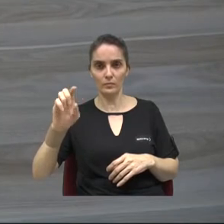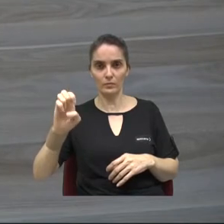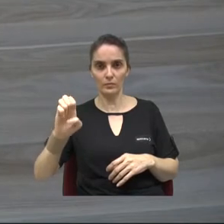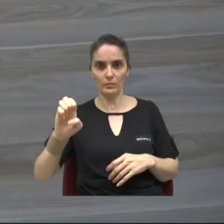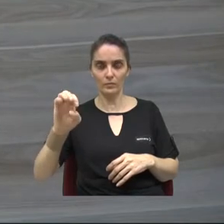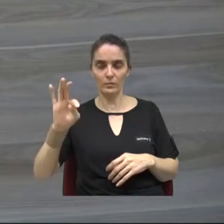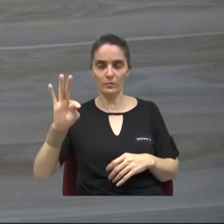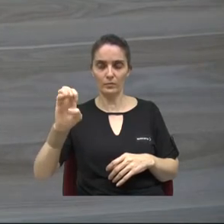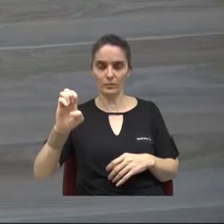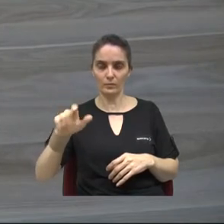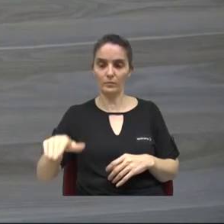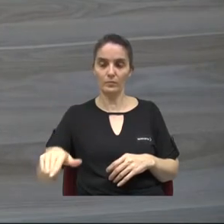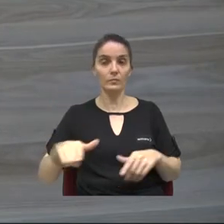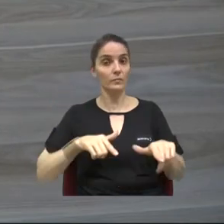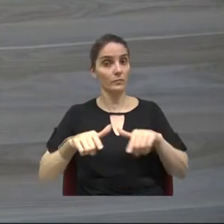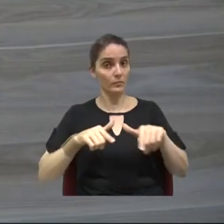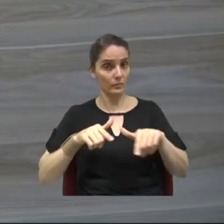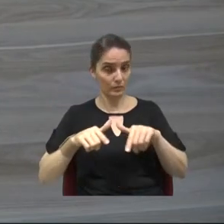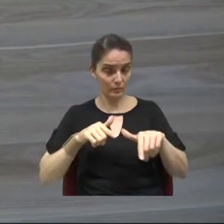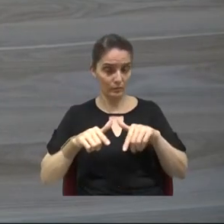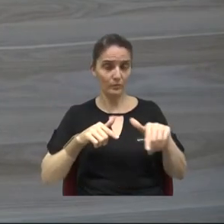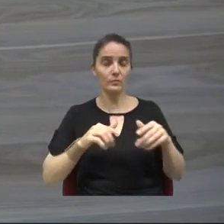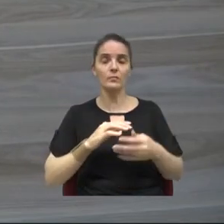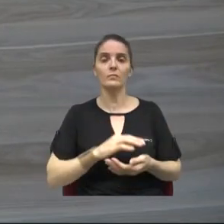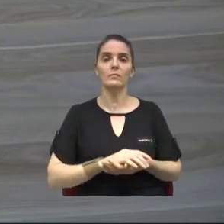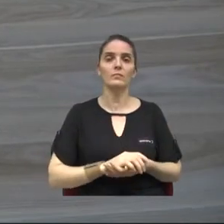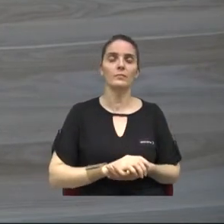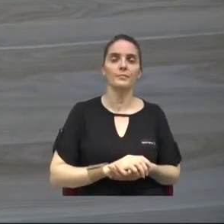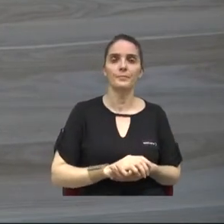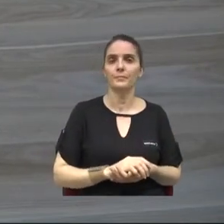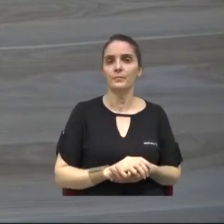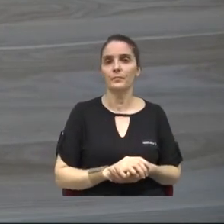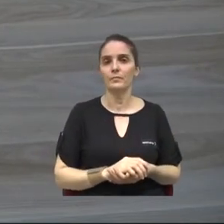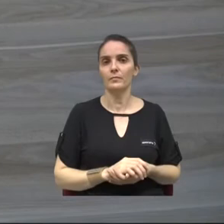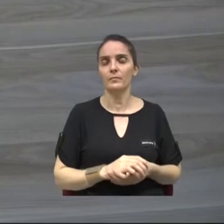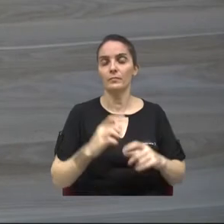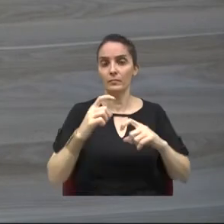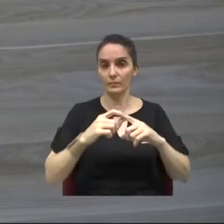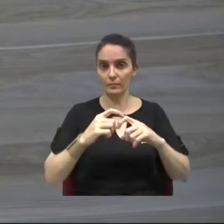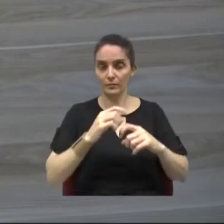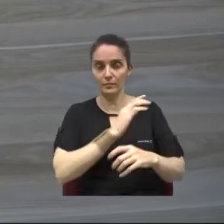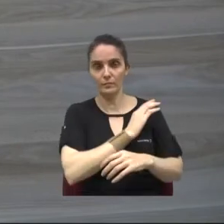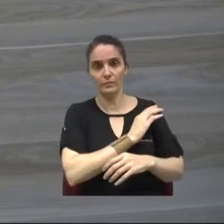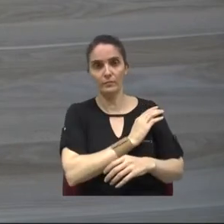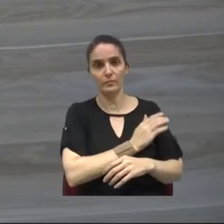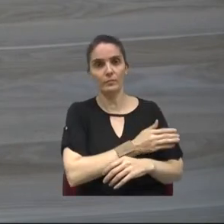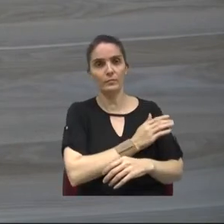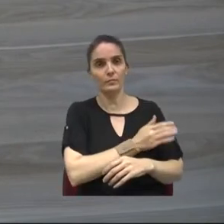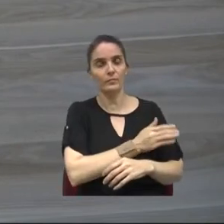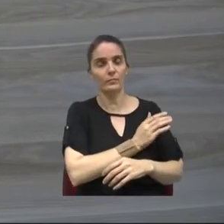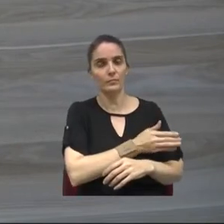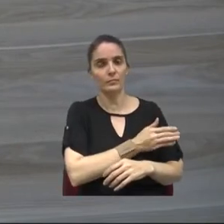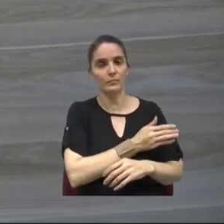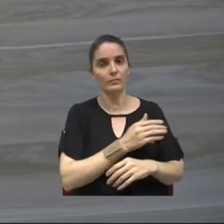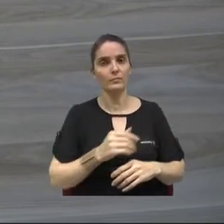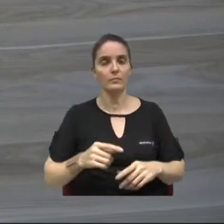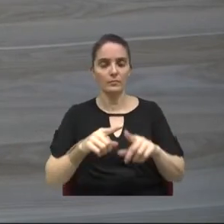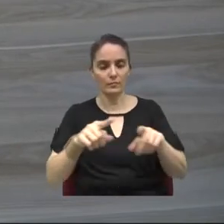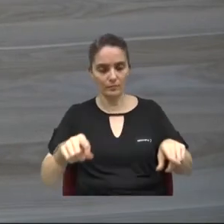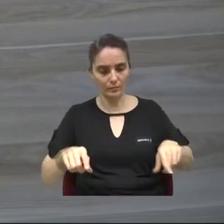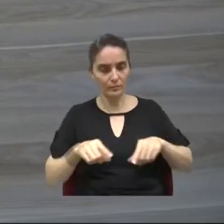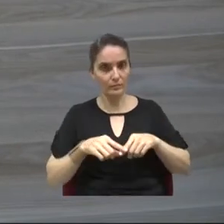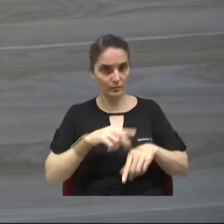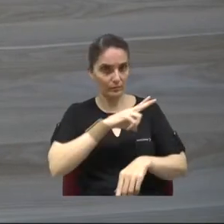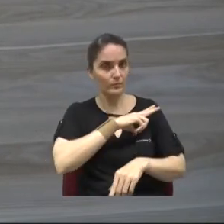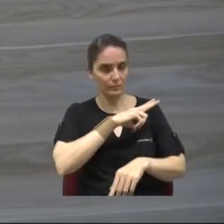atualmente desempenha sua especialidade como cardiologista em seu consultório médico particular, além de ser